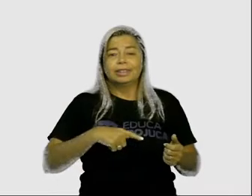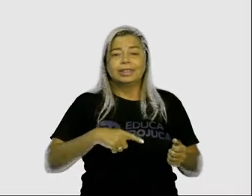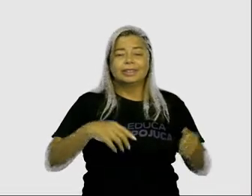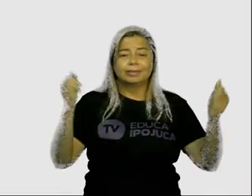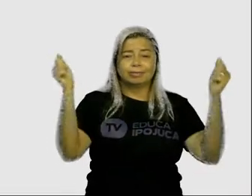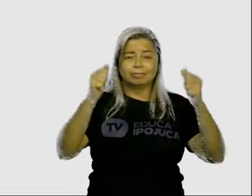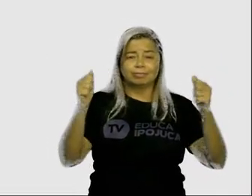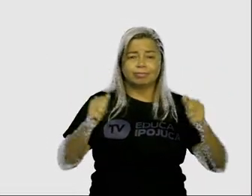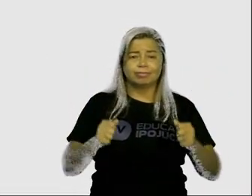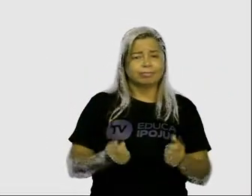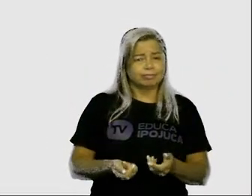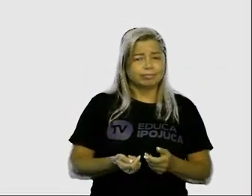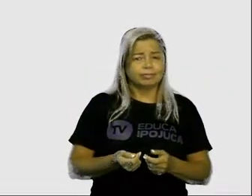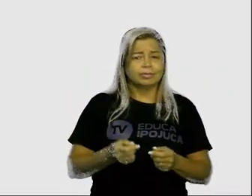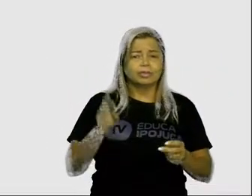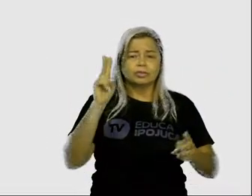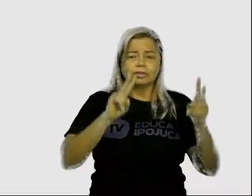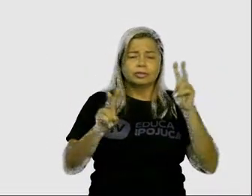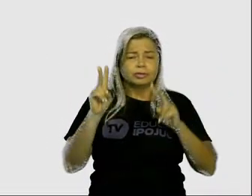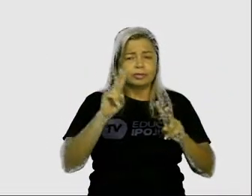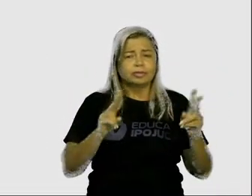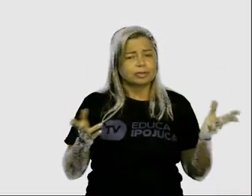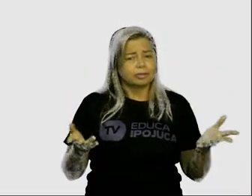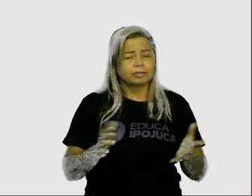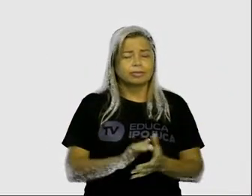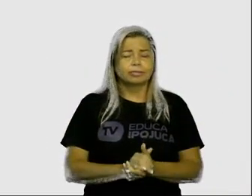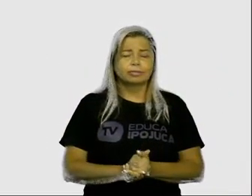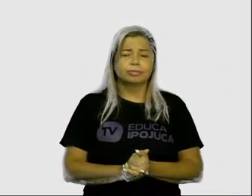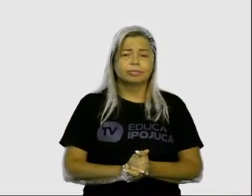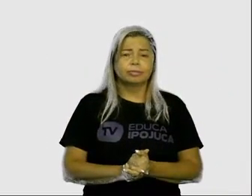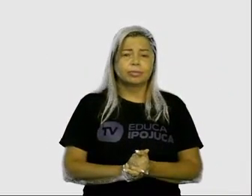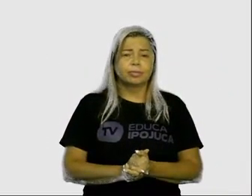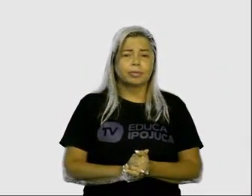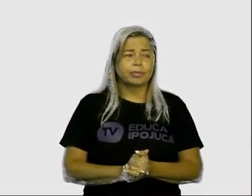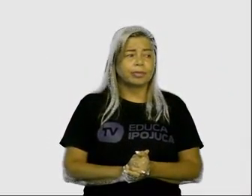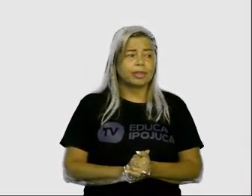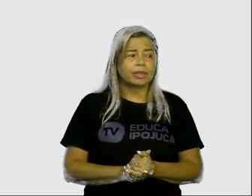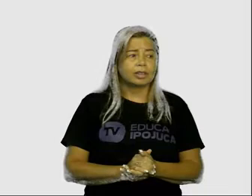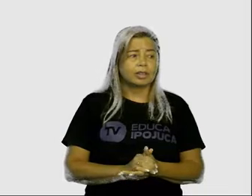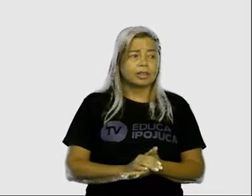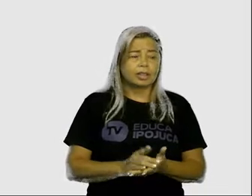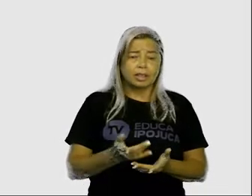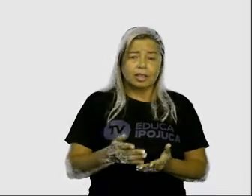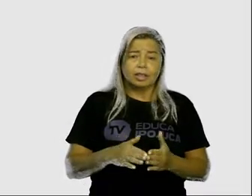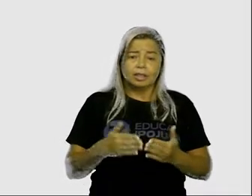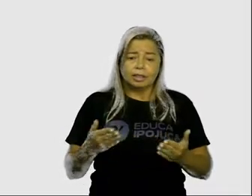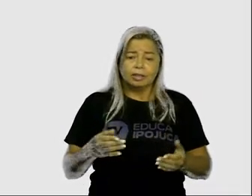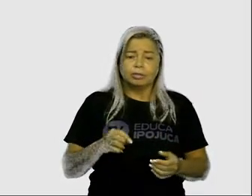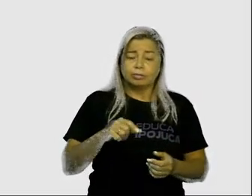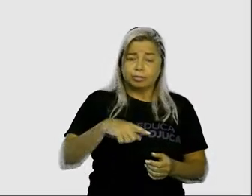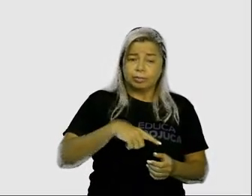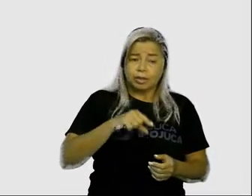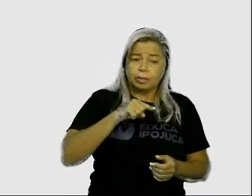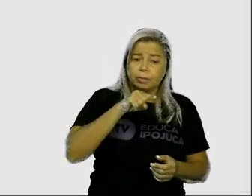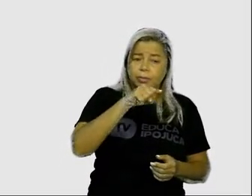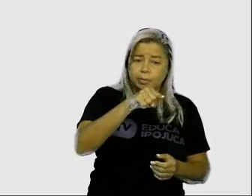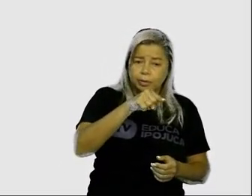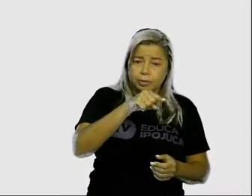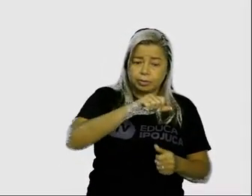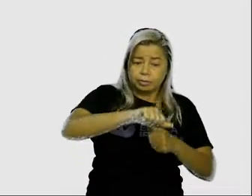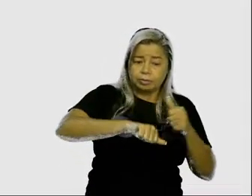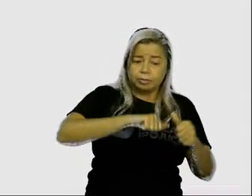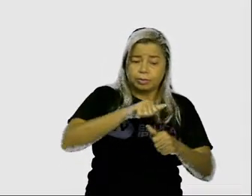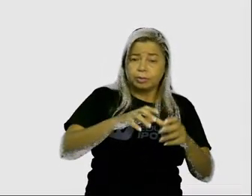observe o movimento da linha de acordo com o texto. Veja aí o ponto. Nasceu um ponto que virou uma